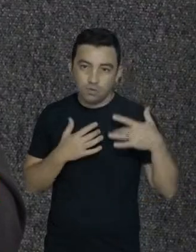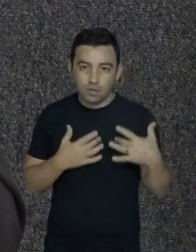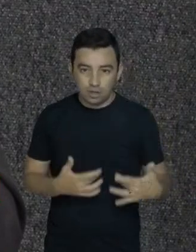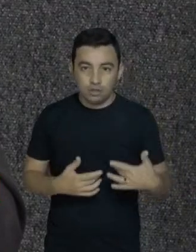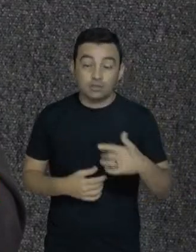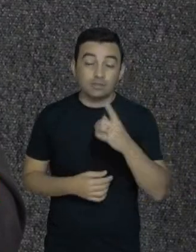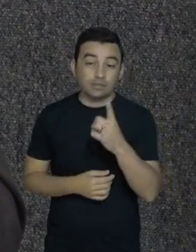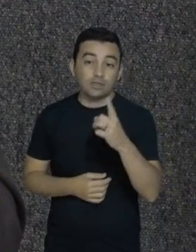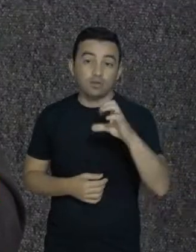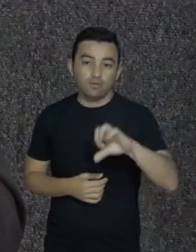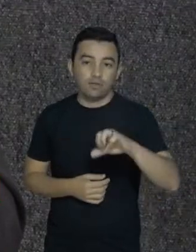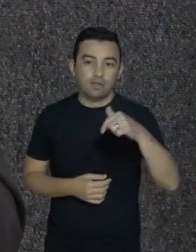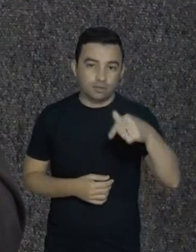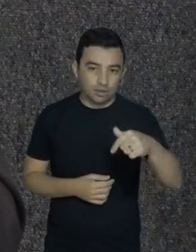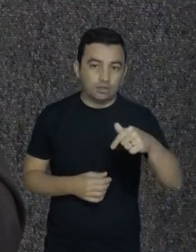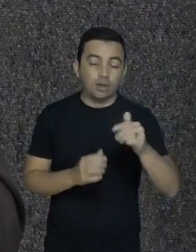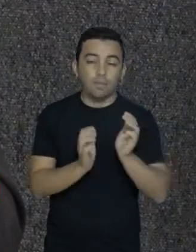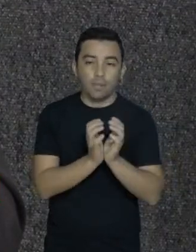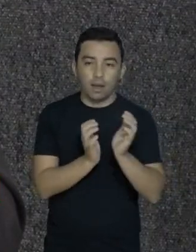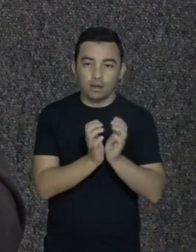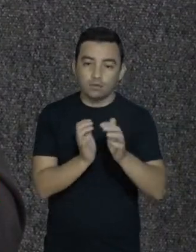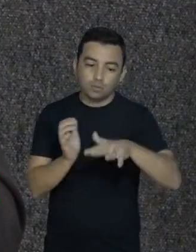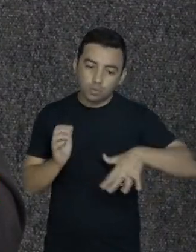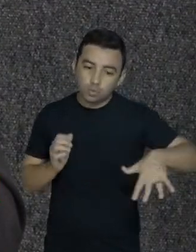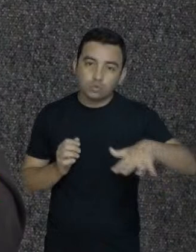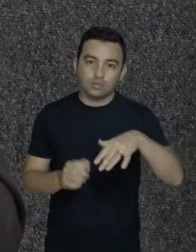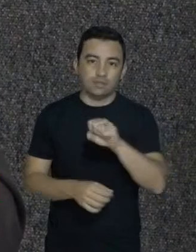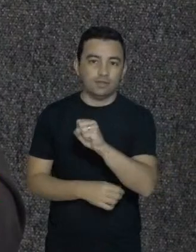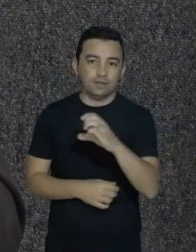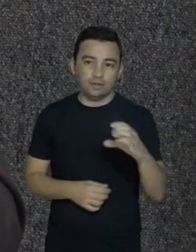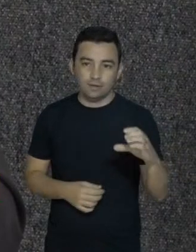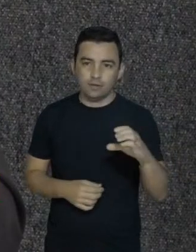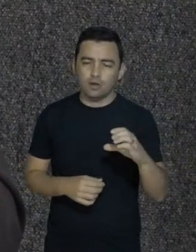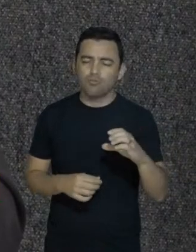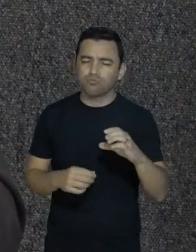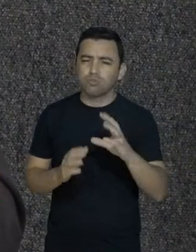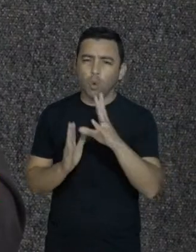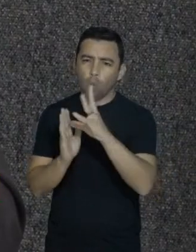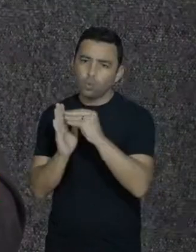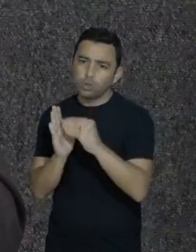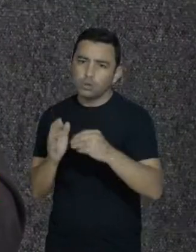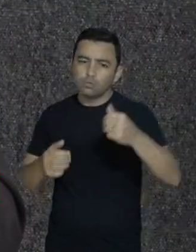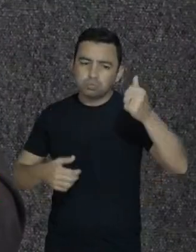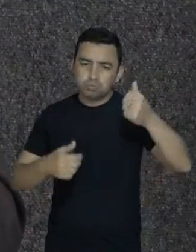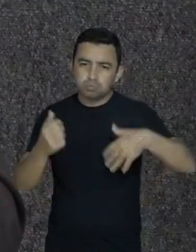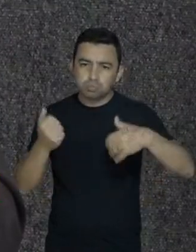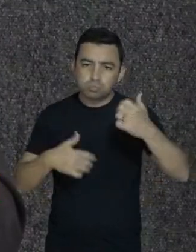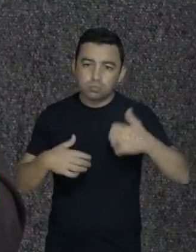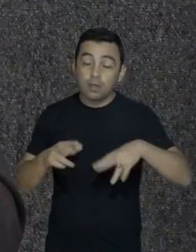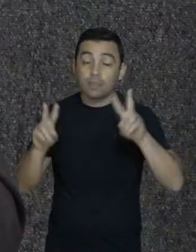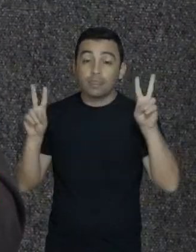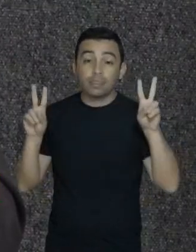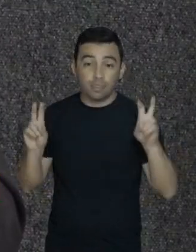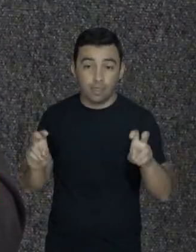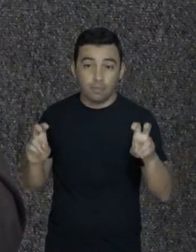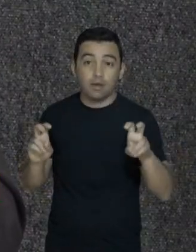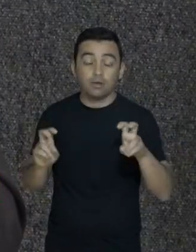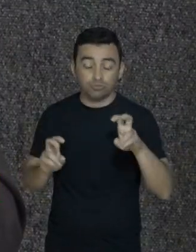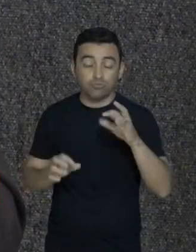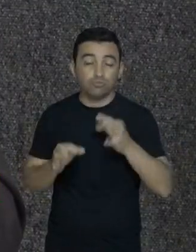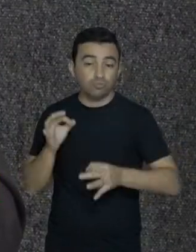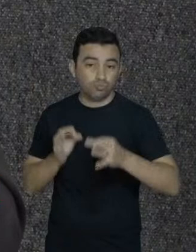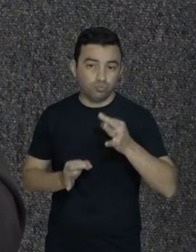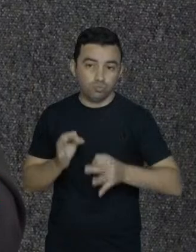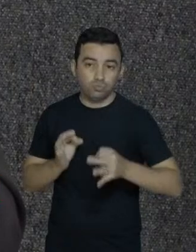197 a paz de Santa Catarina com conteúdos focados em temas da área jurídica